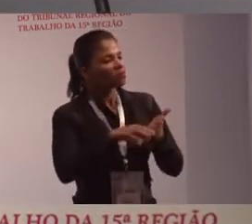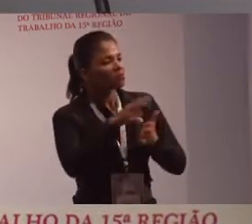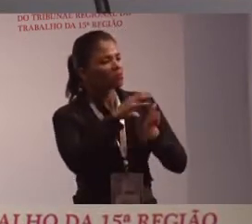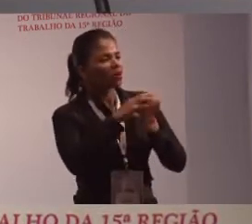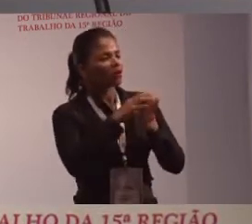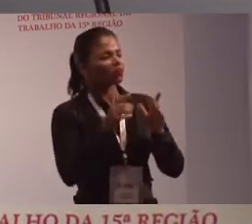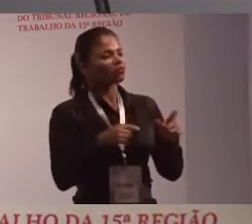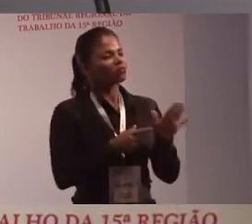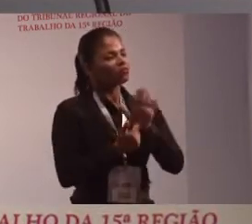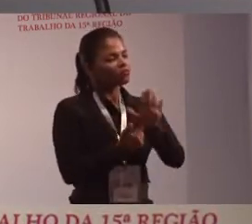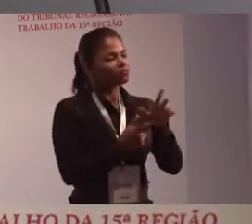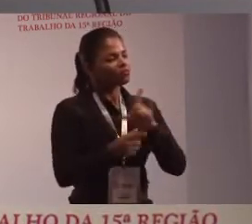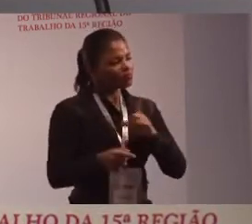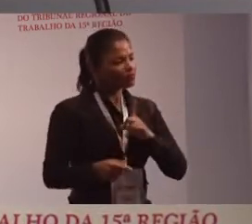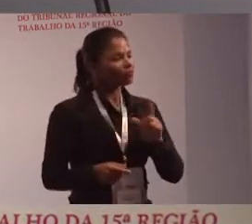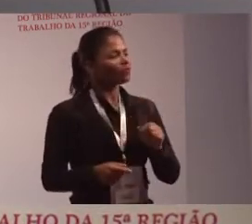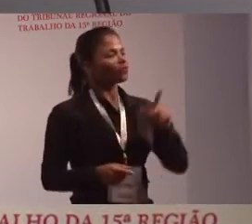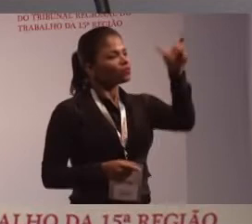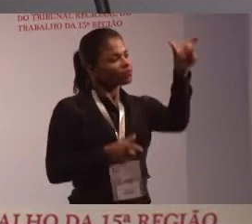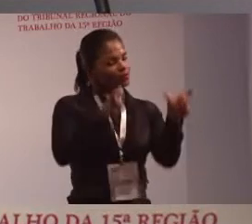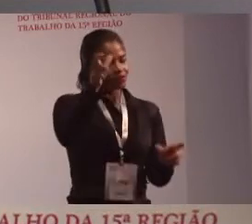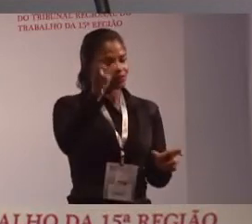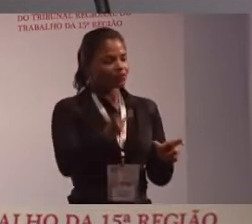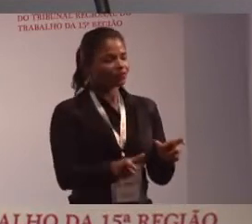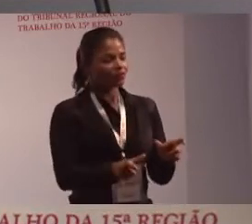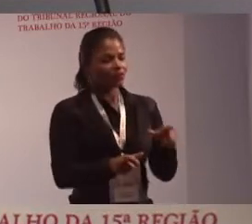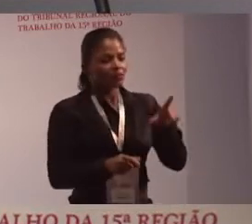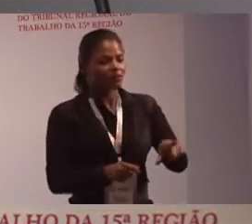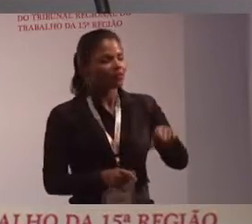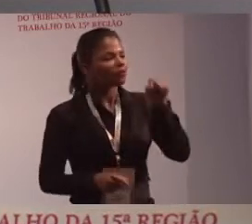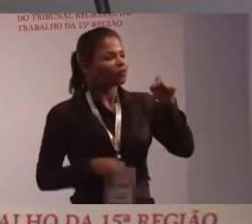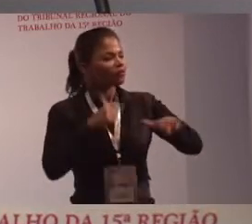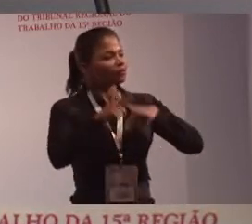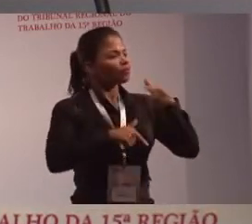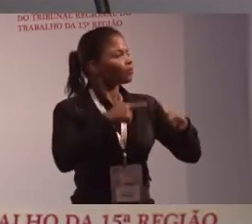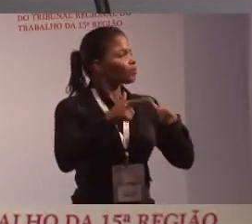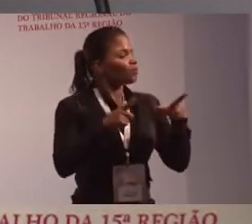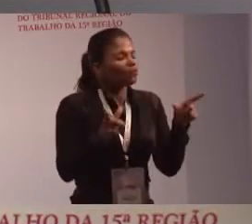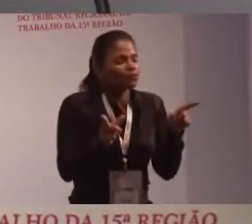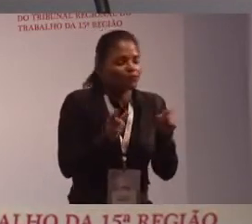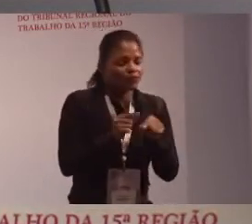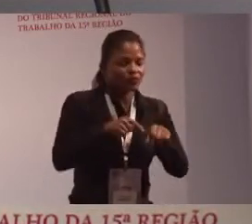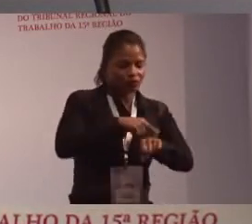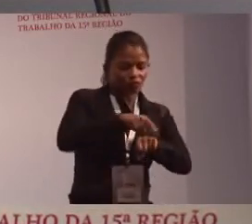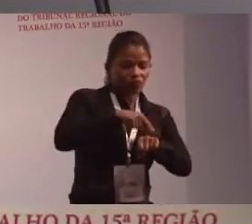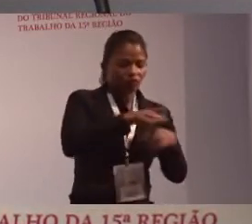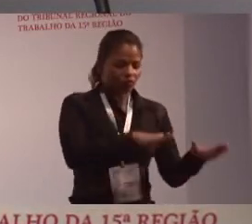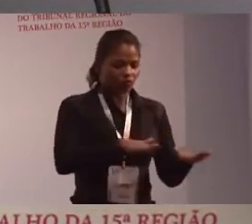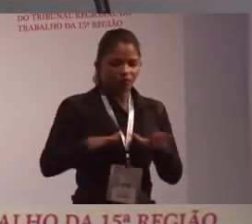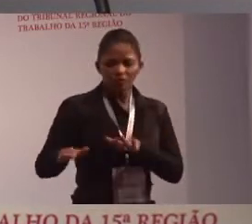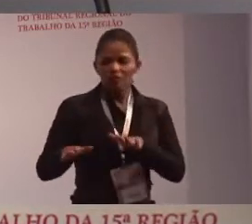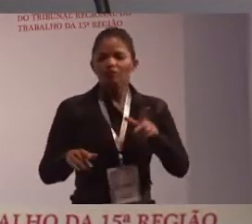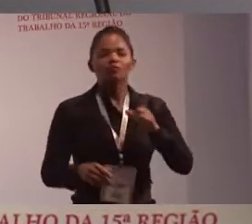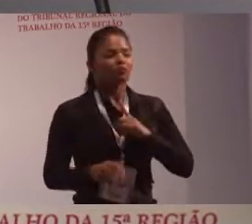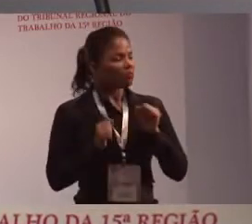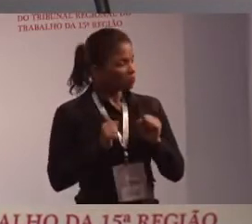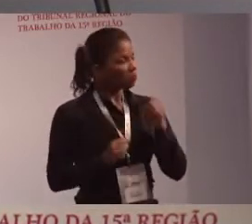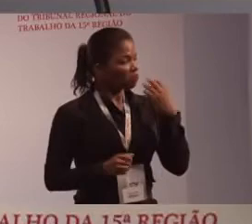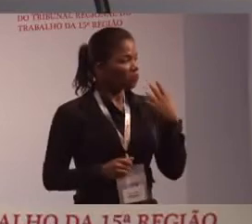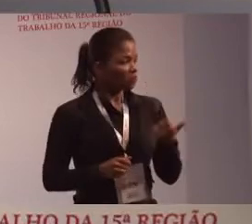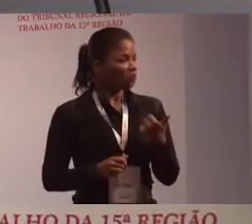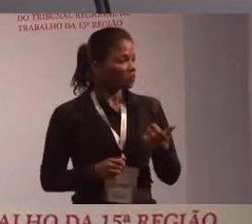tem. Para as pessoas que preferem trabalhar menos horas por semana, isso pode ser